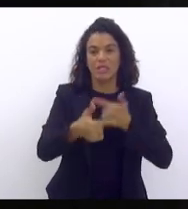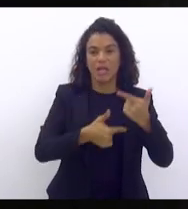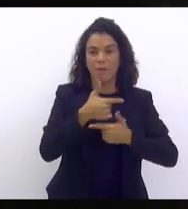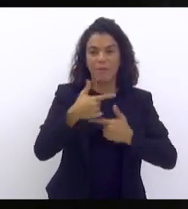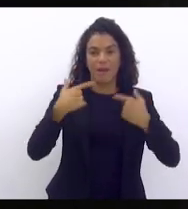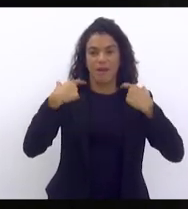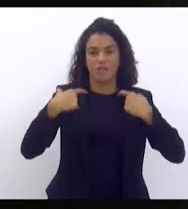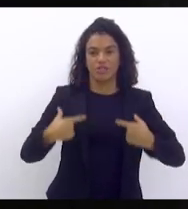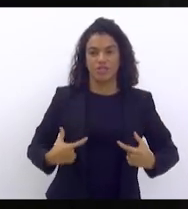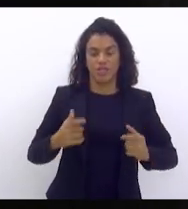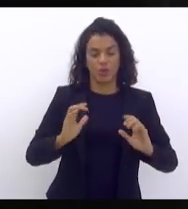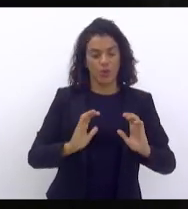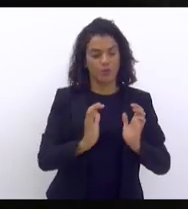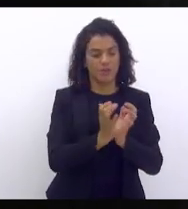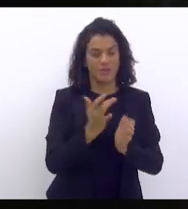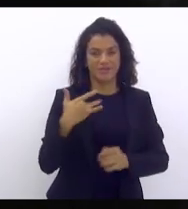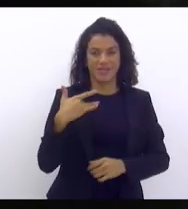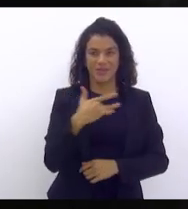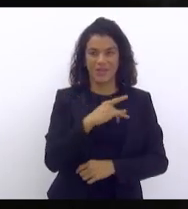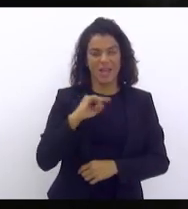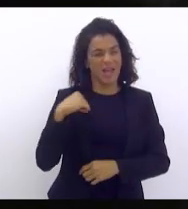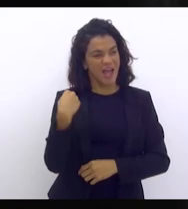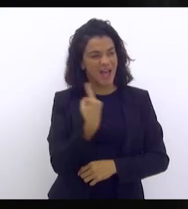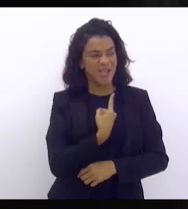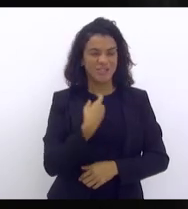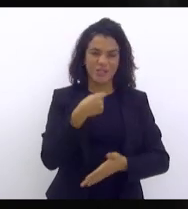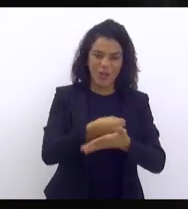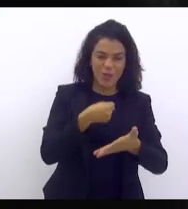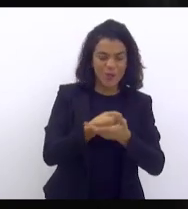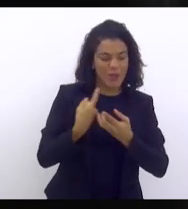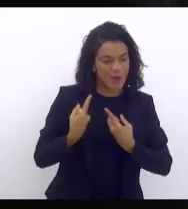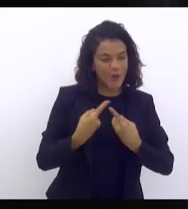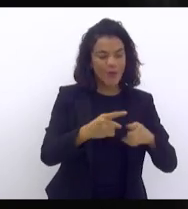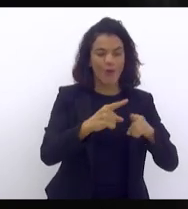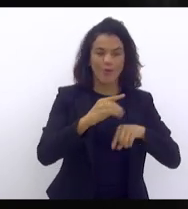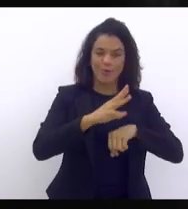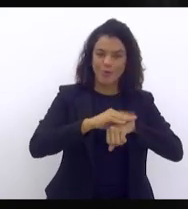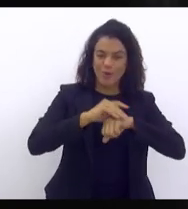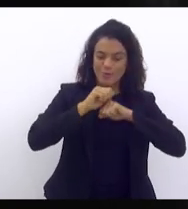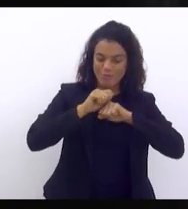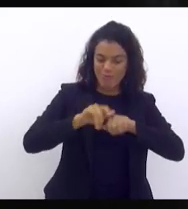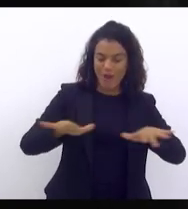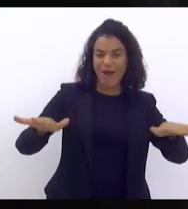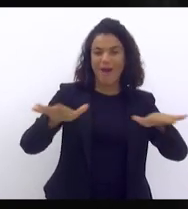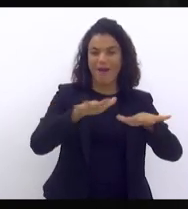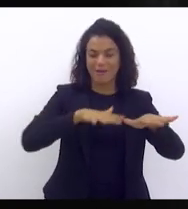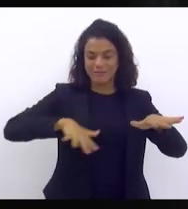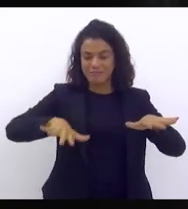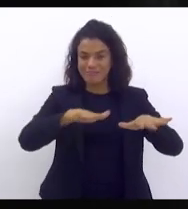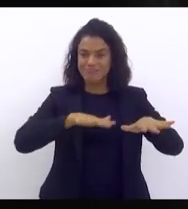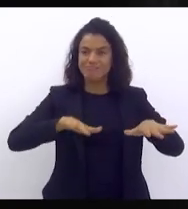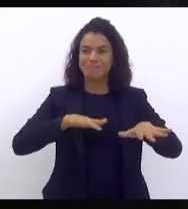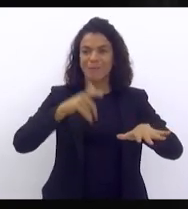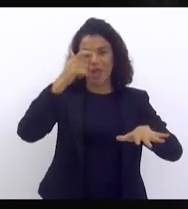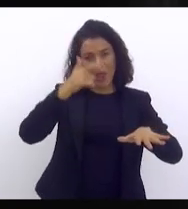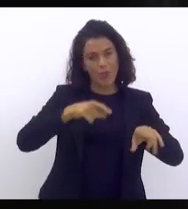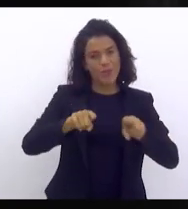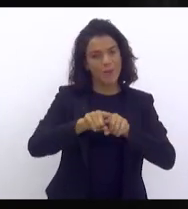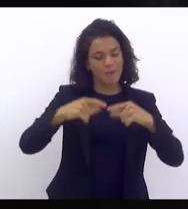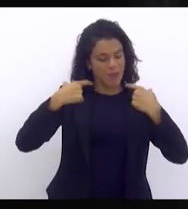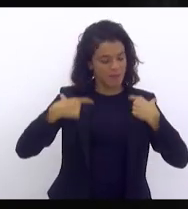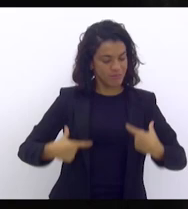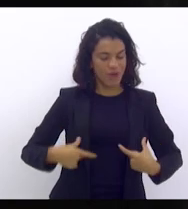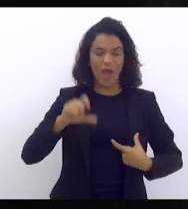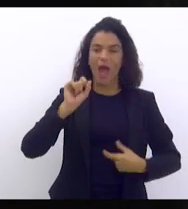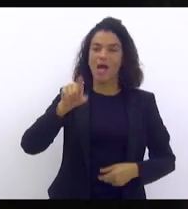saúde, agentes de combate a edemias. Sou da Colurb, também agente comunitário de edemias.